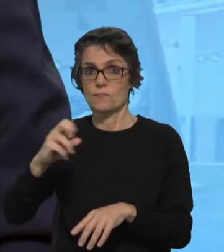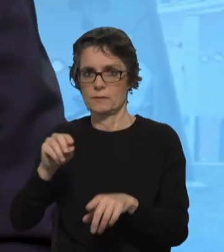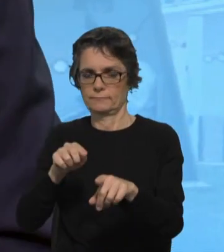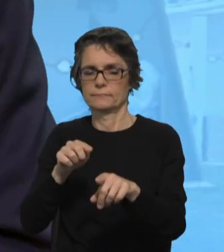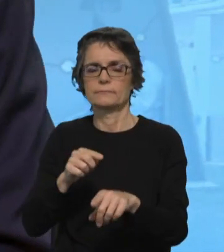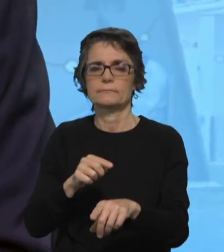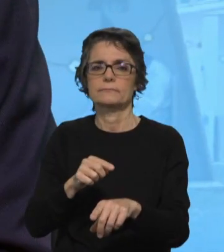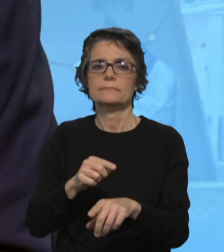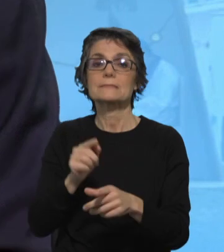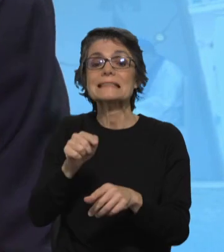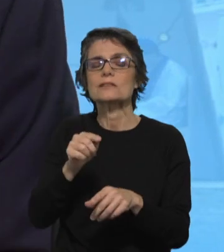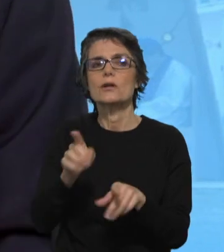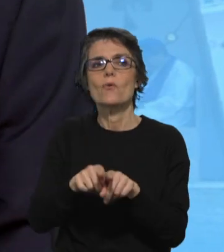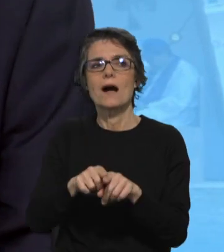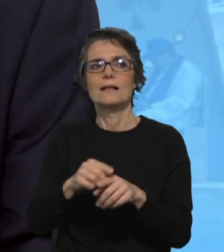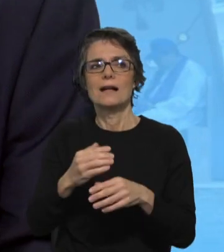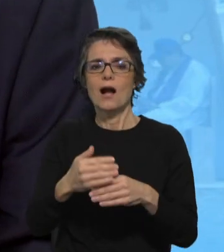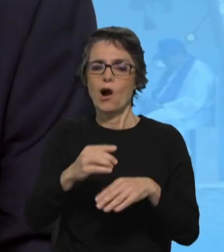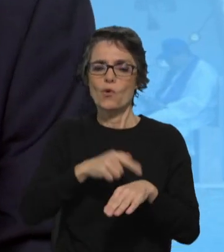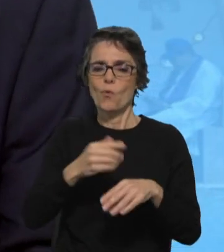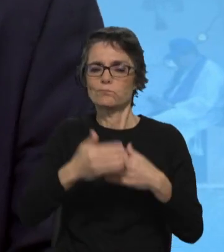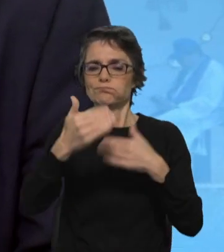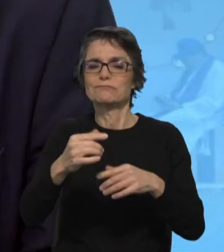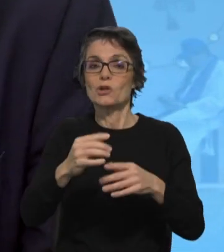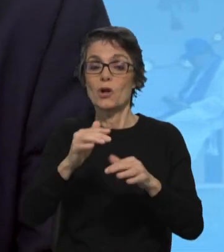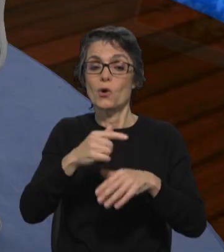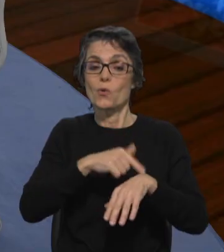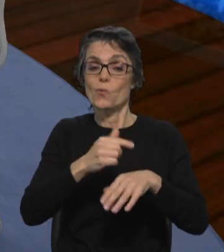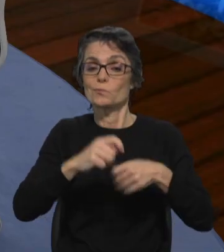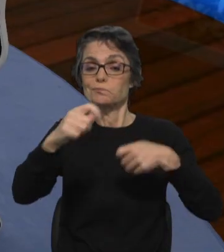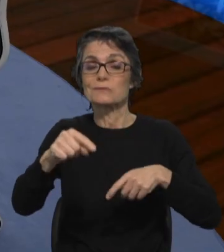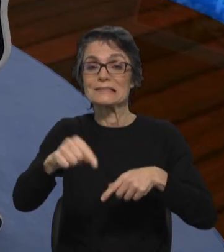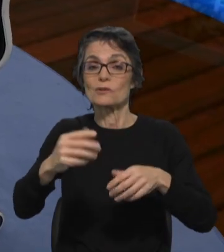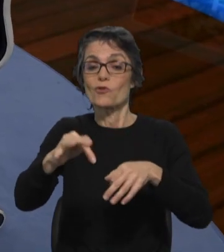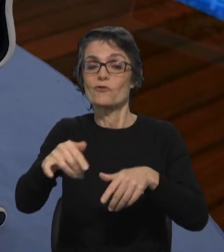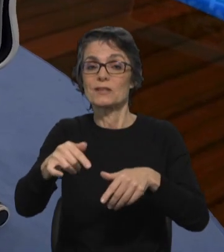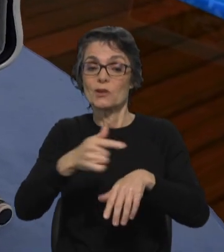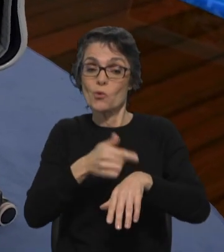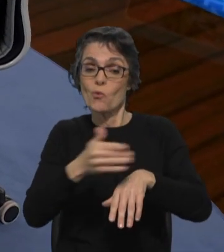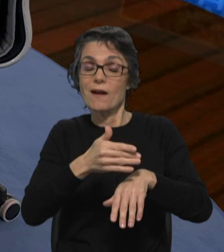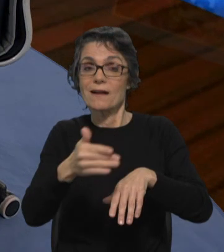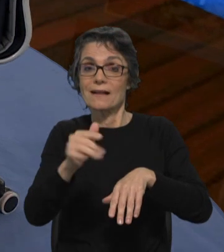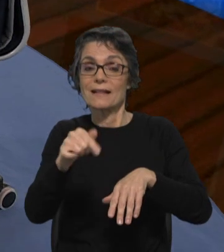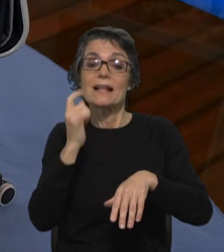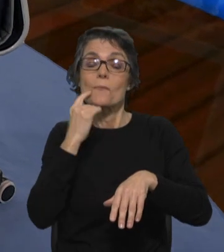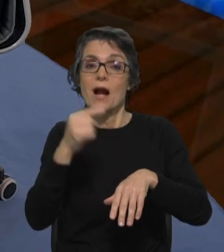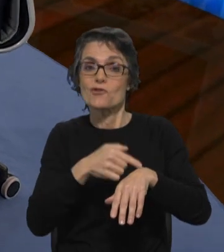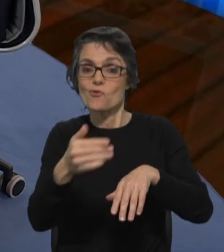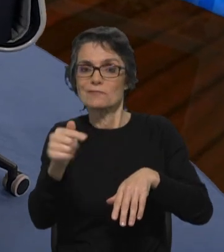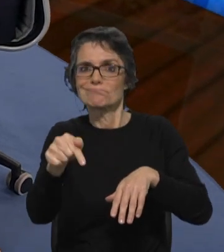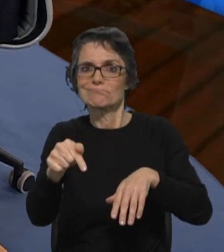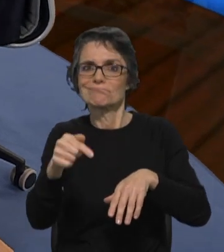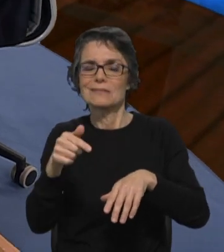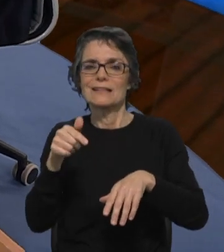é a etapa final de um caminho quaresmal que, no fundo, quer ser, entre outras coisas, um